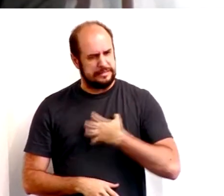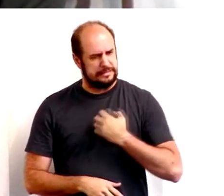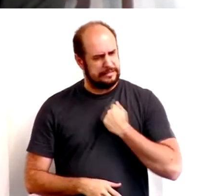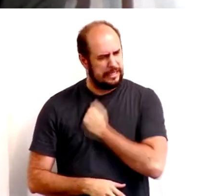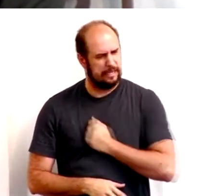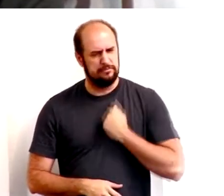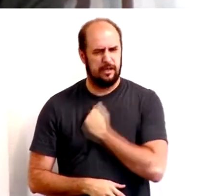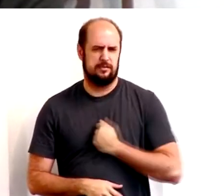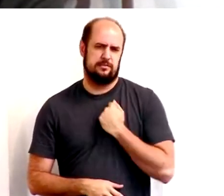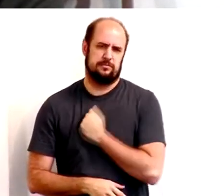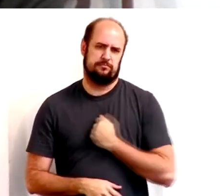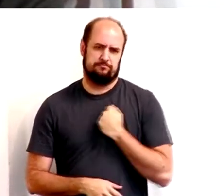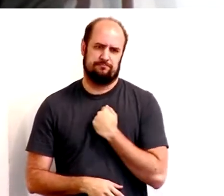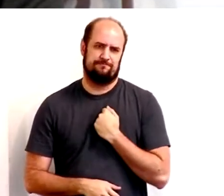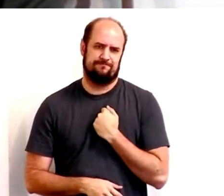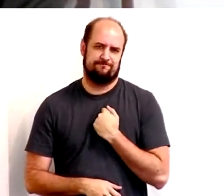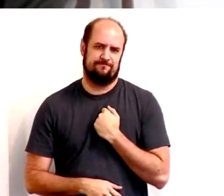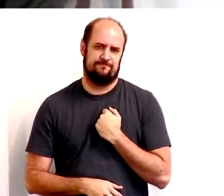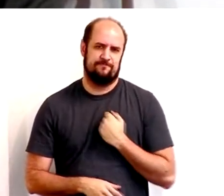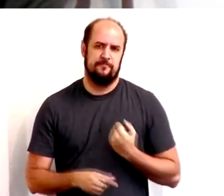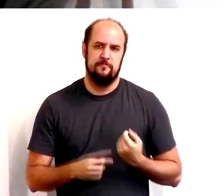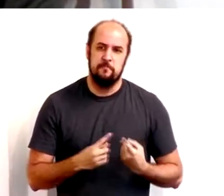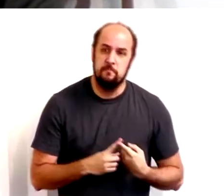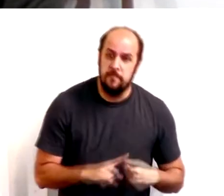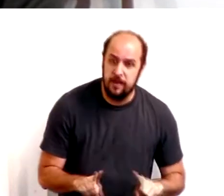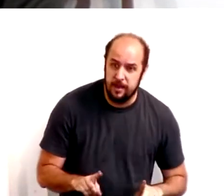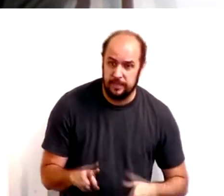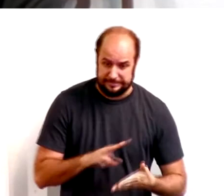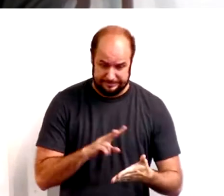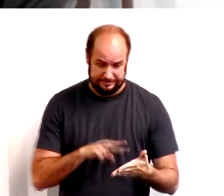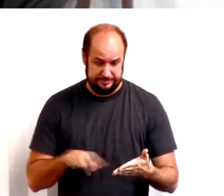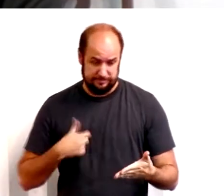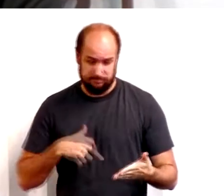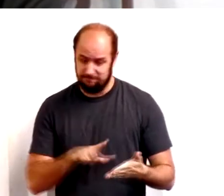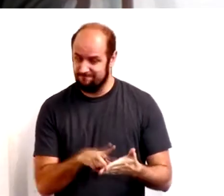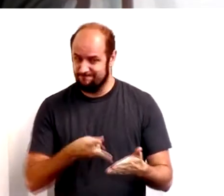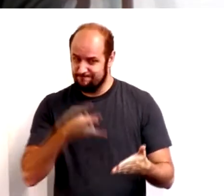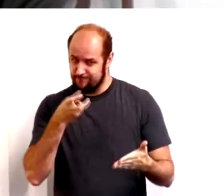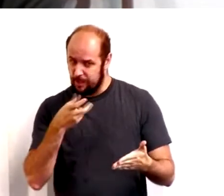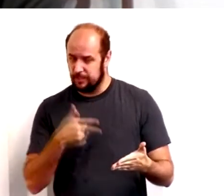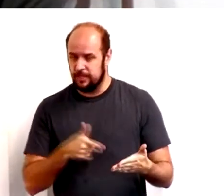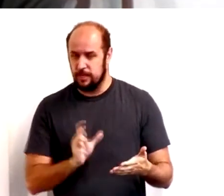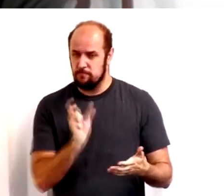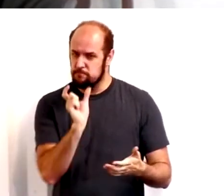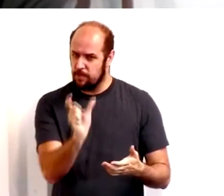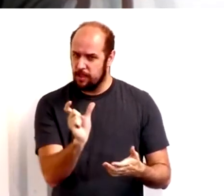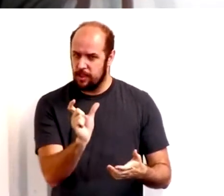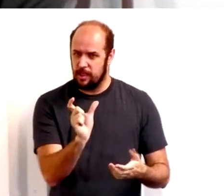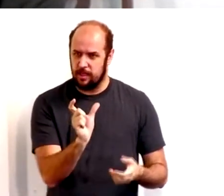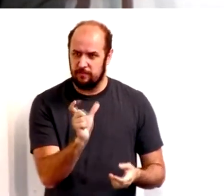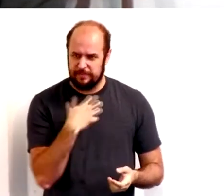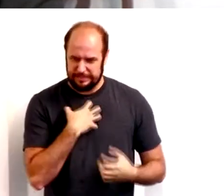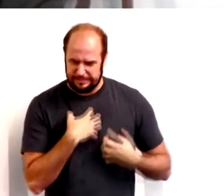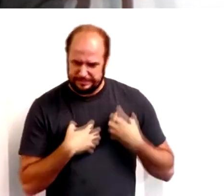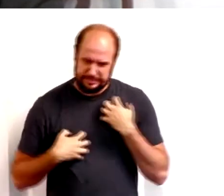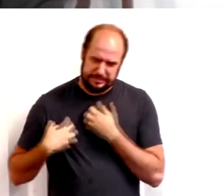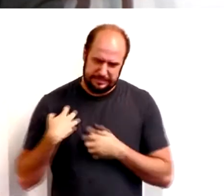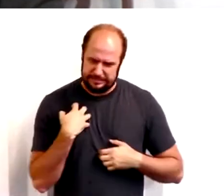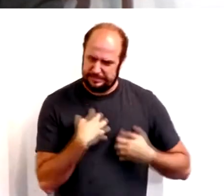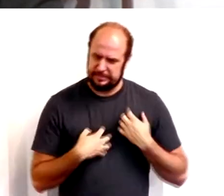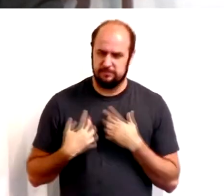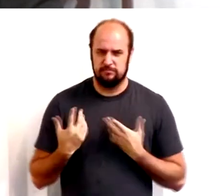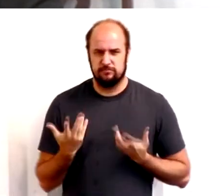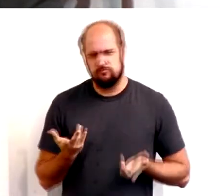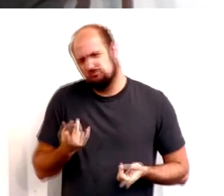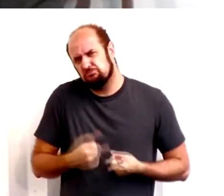eles. Mas algo aqui tem chamado a atenção, que é a palavrinha angustiado. E